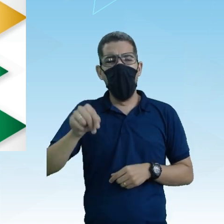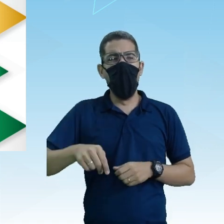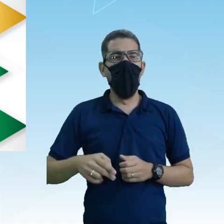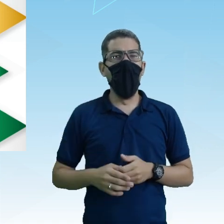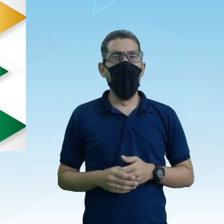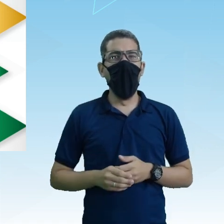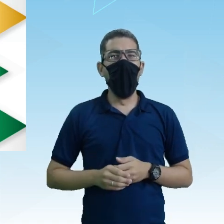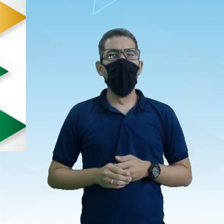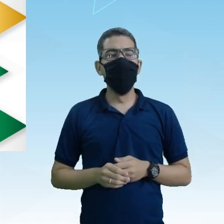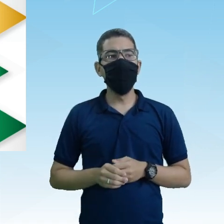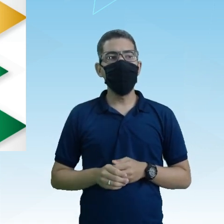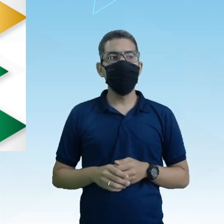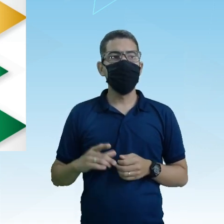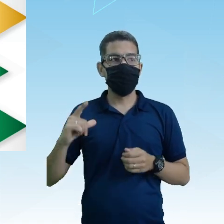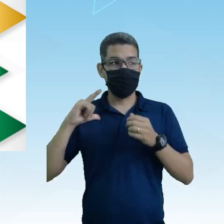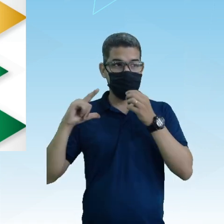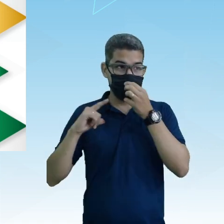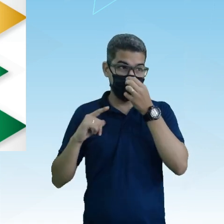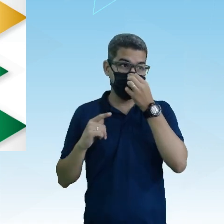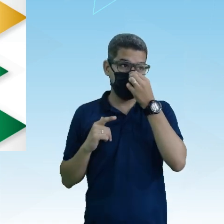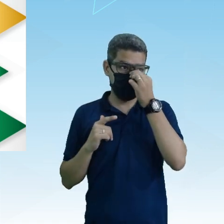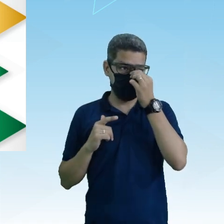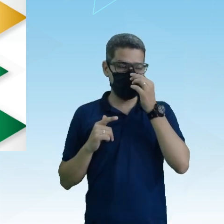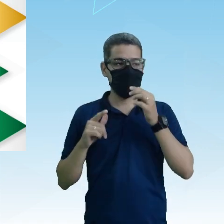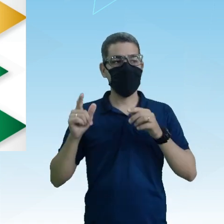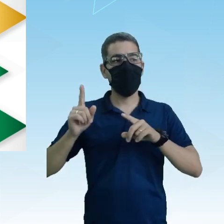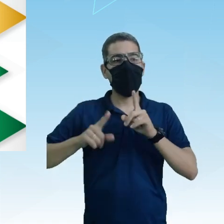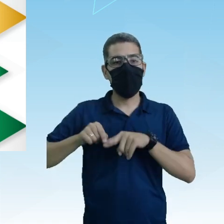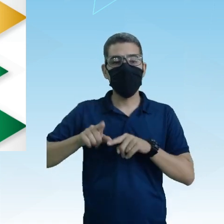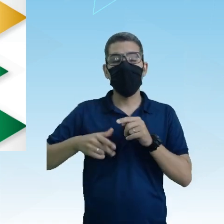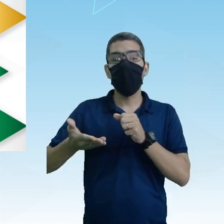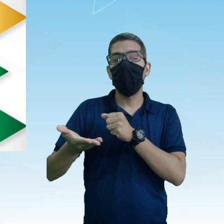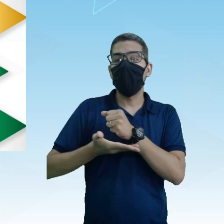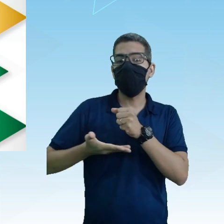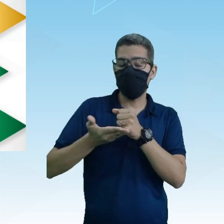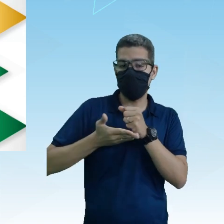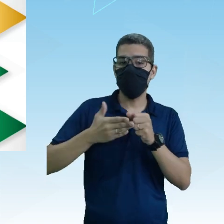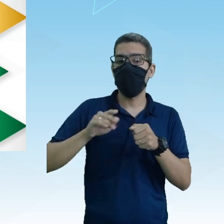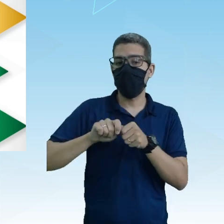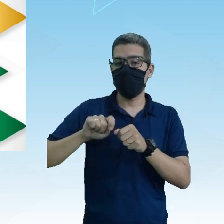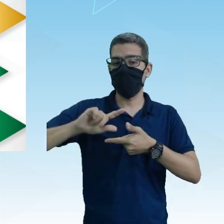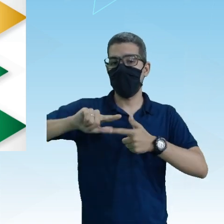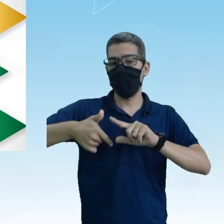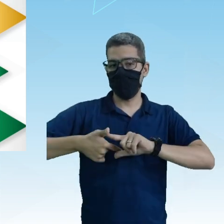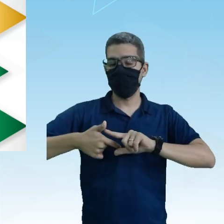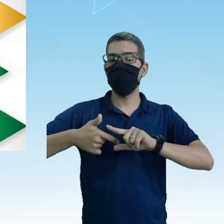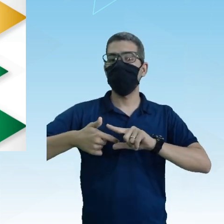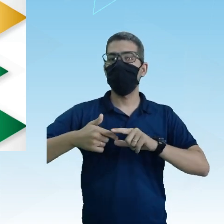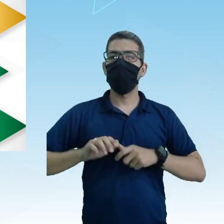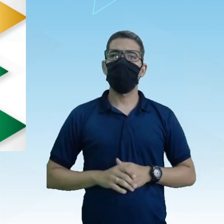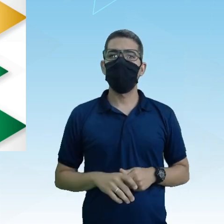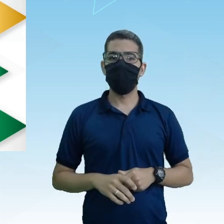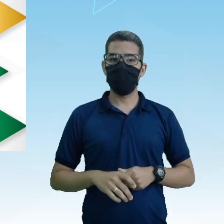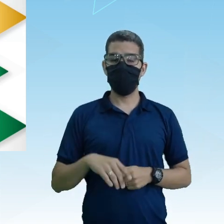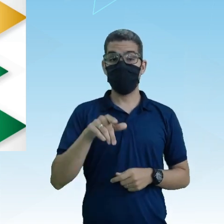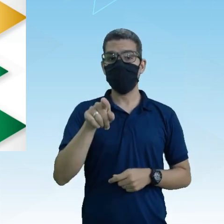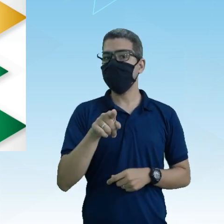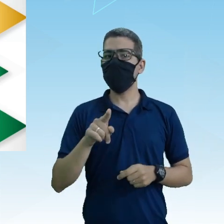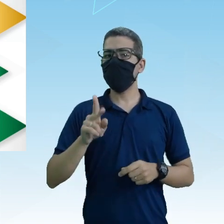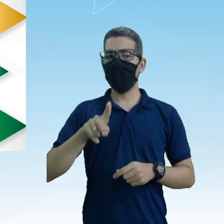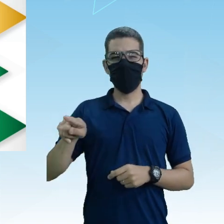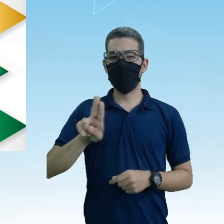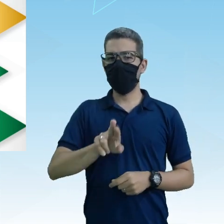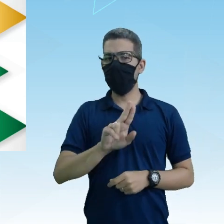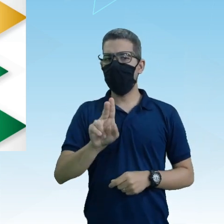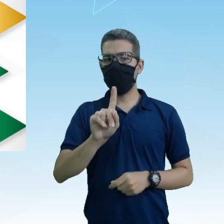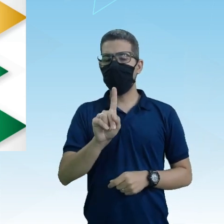tá? Que são os materiais base para a gente ensinar construções geométricas. E se teu professor não usa, pede ele para